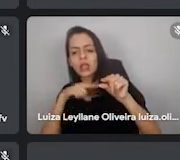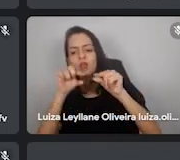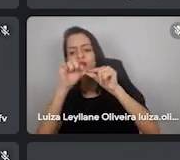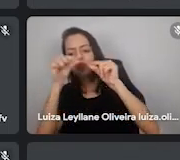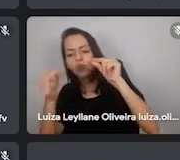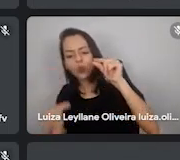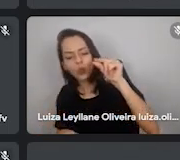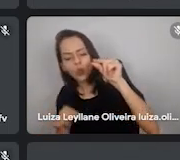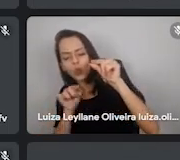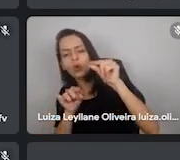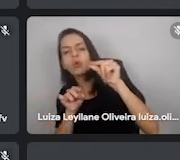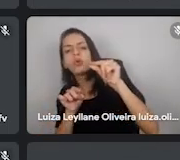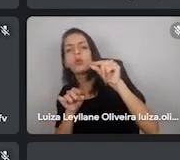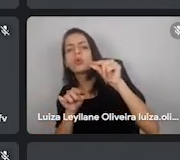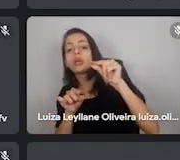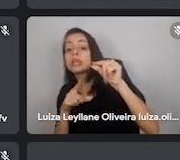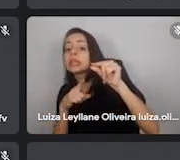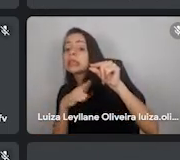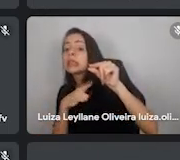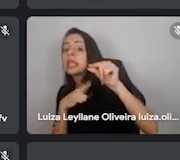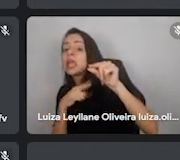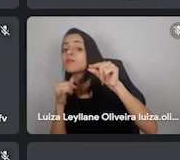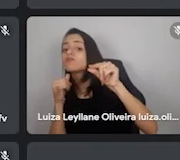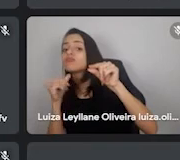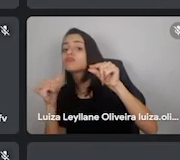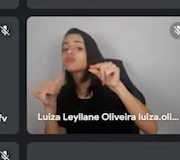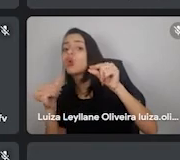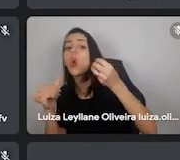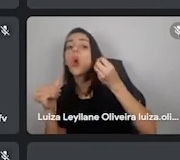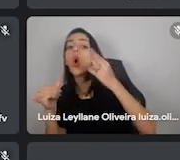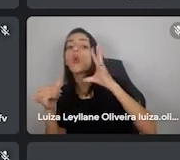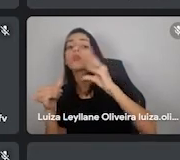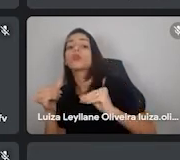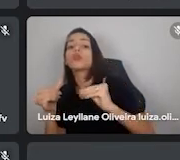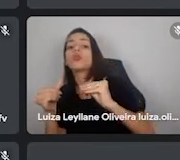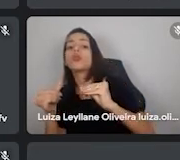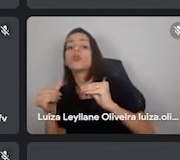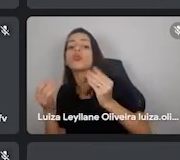Ele está energizado ou desenergizado?